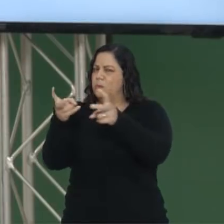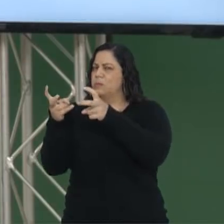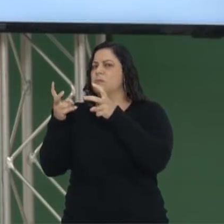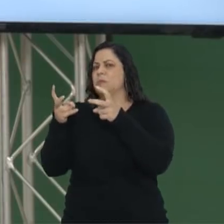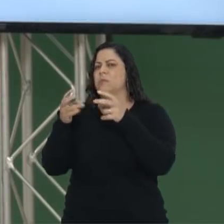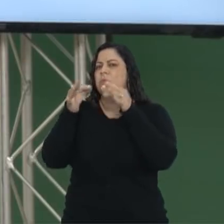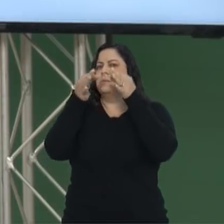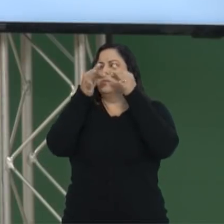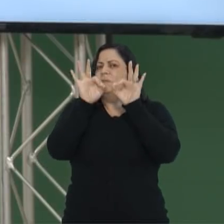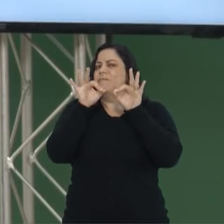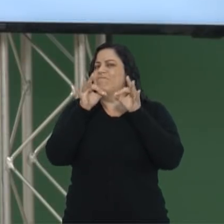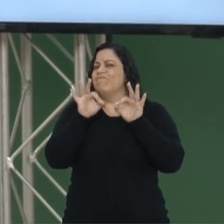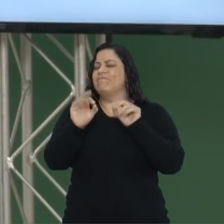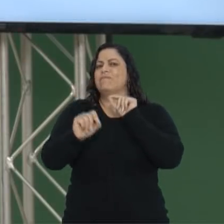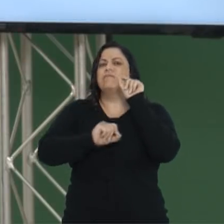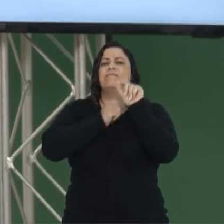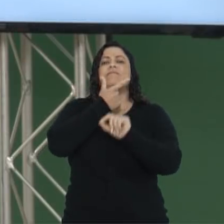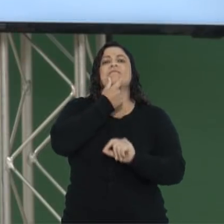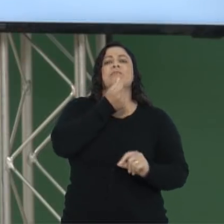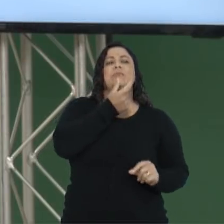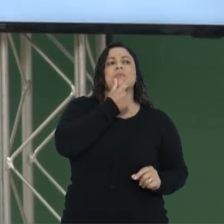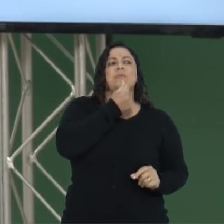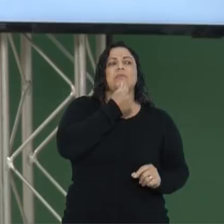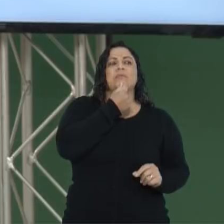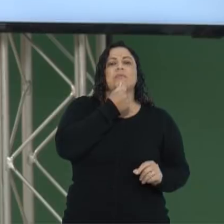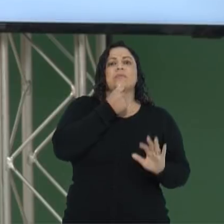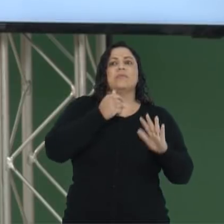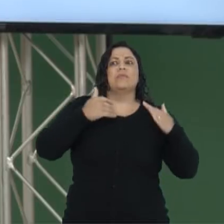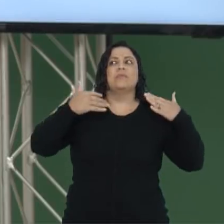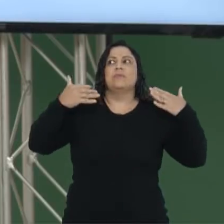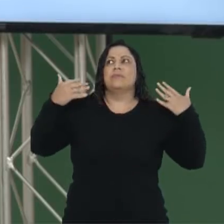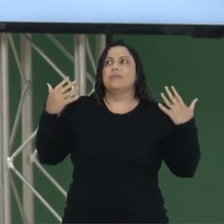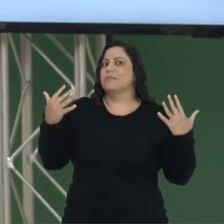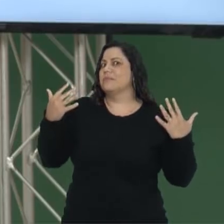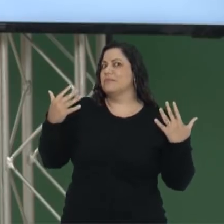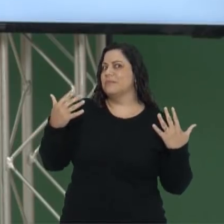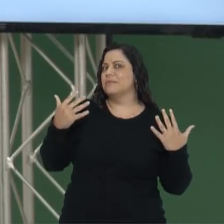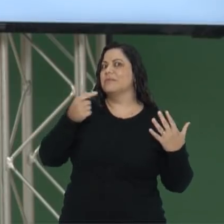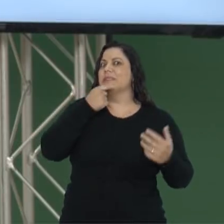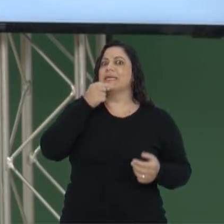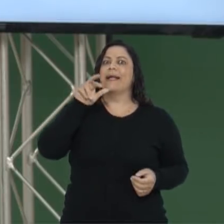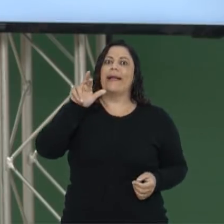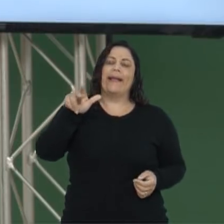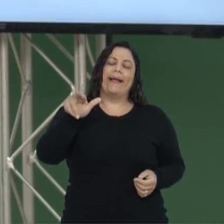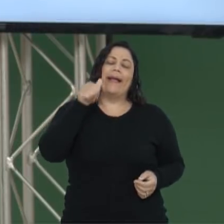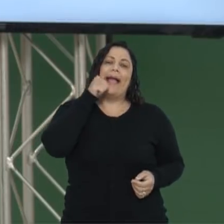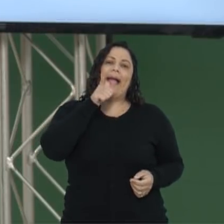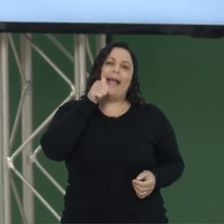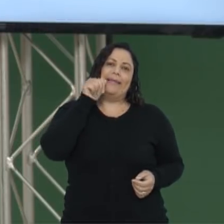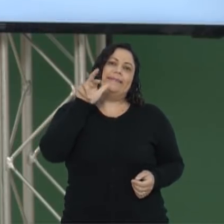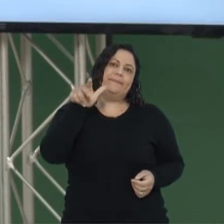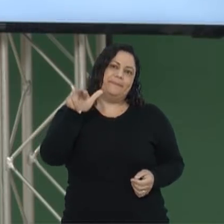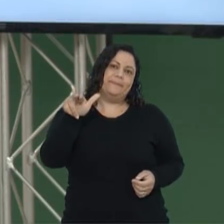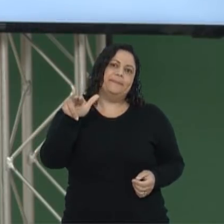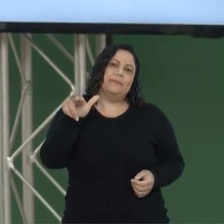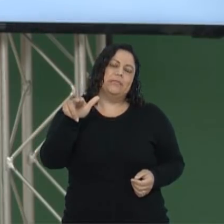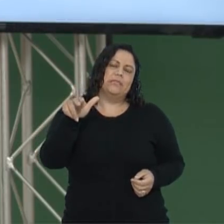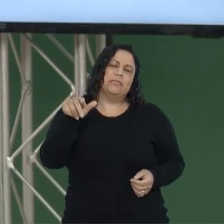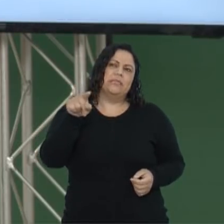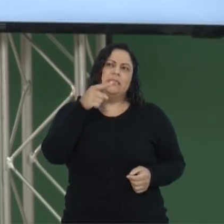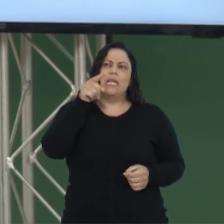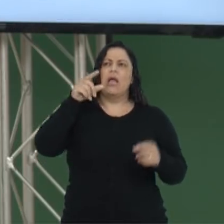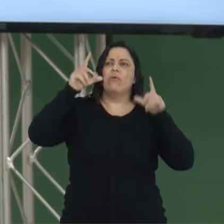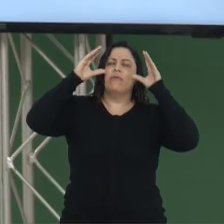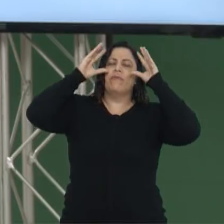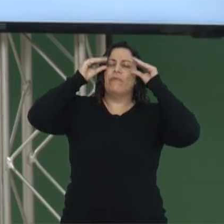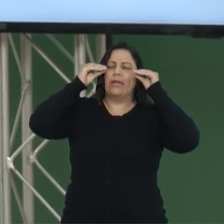que aquele menino, ele fica assim. E a irmã dele diz, olha, você precisa... Não, é só você fechar os